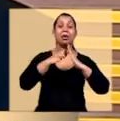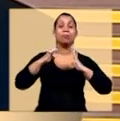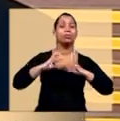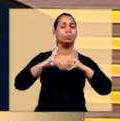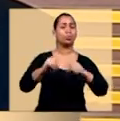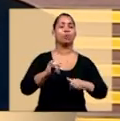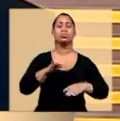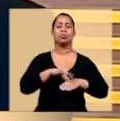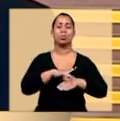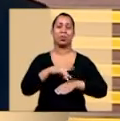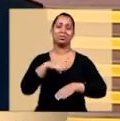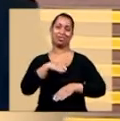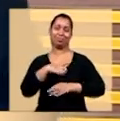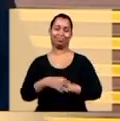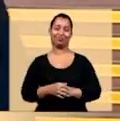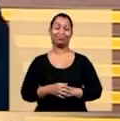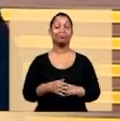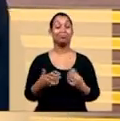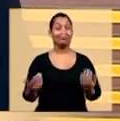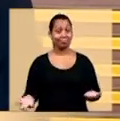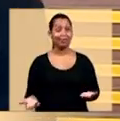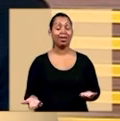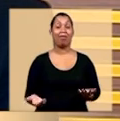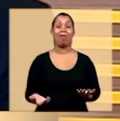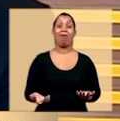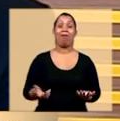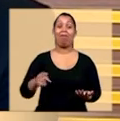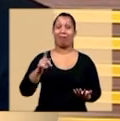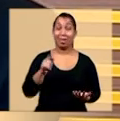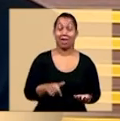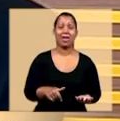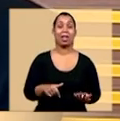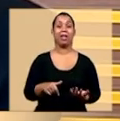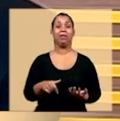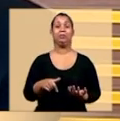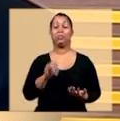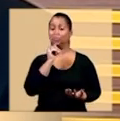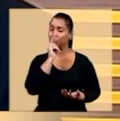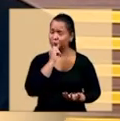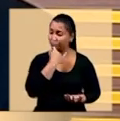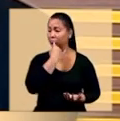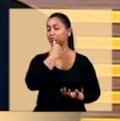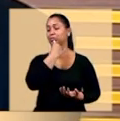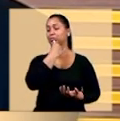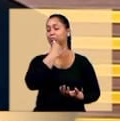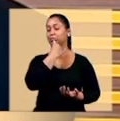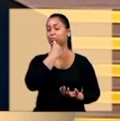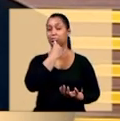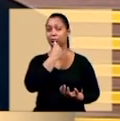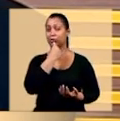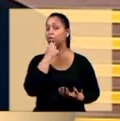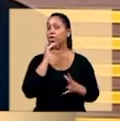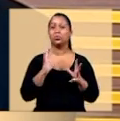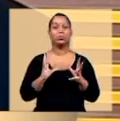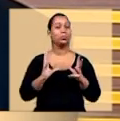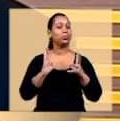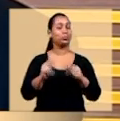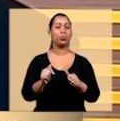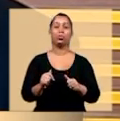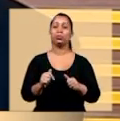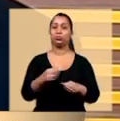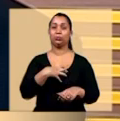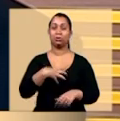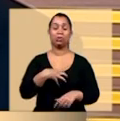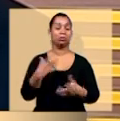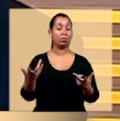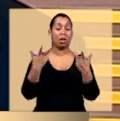é isso que a doutora Fabiana falava aqui agora. É devastador. Devastador, em todos os